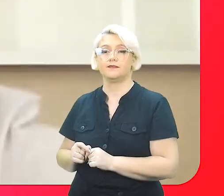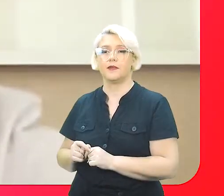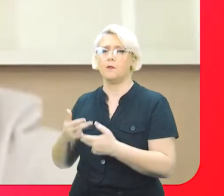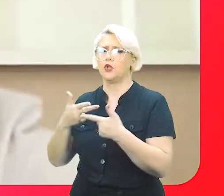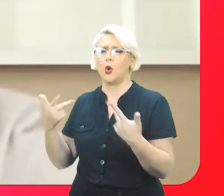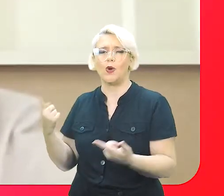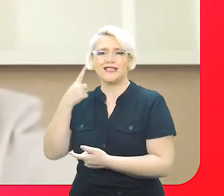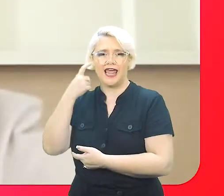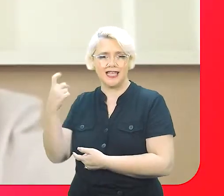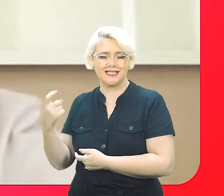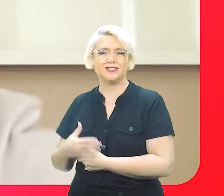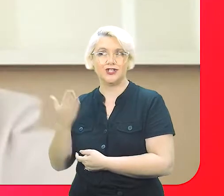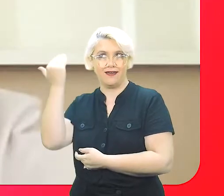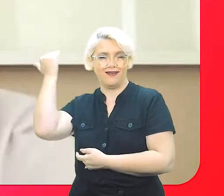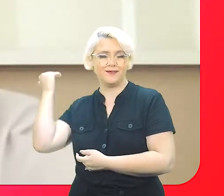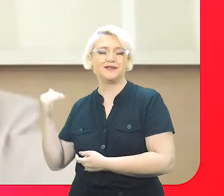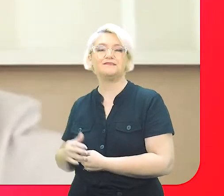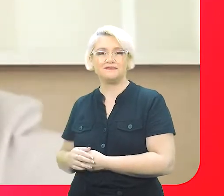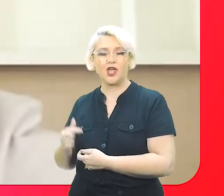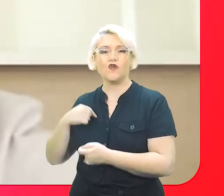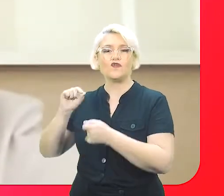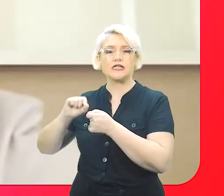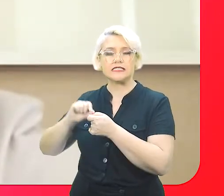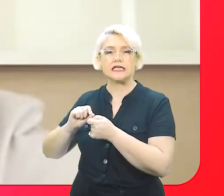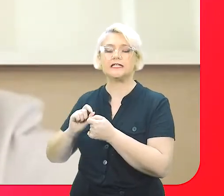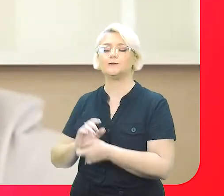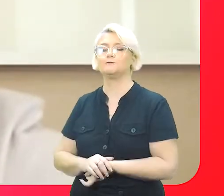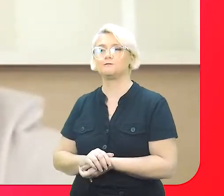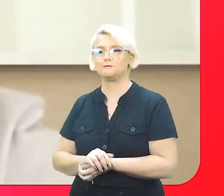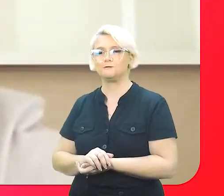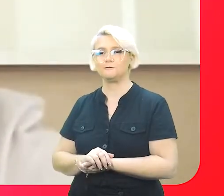coisa interessante. Eu fazia